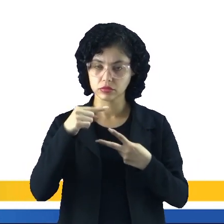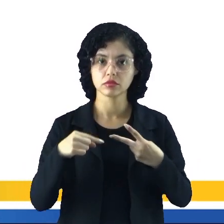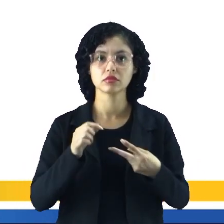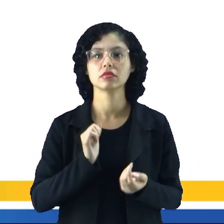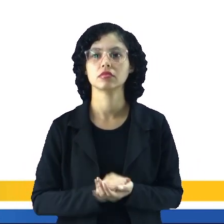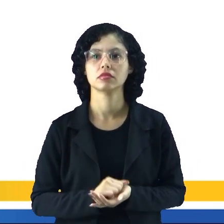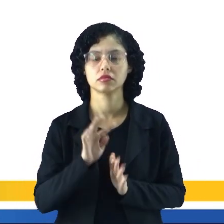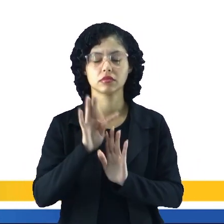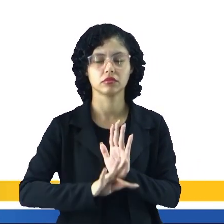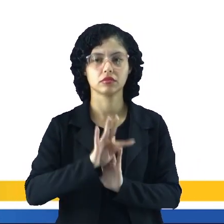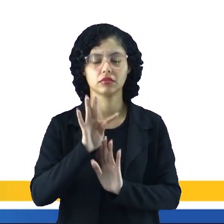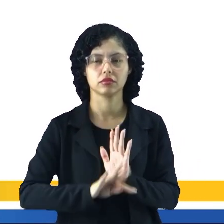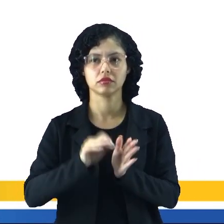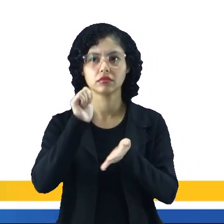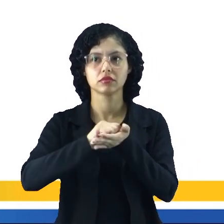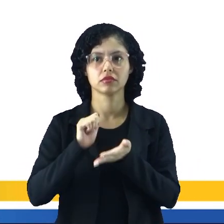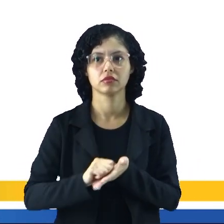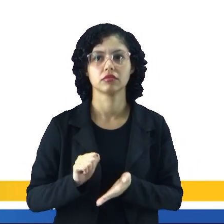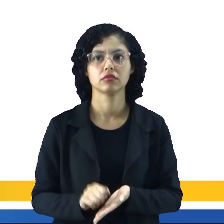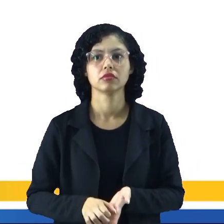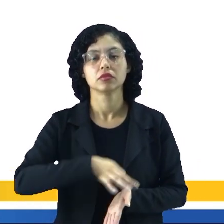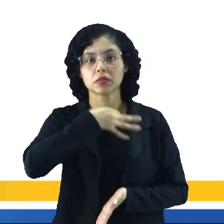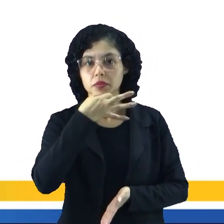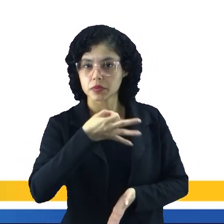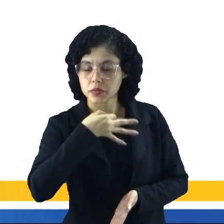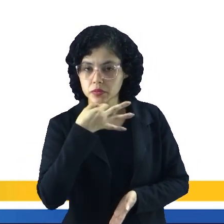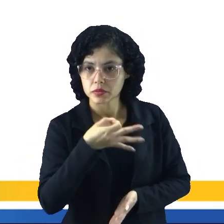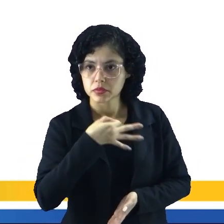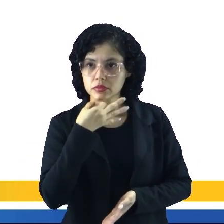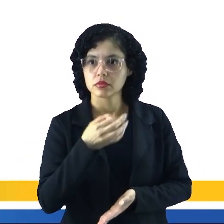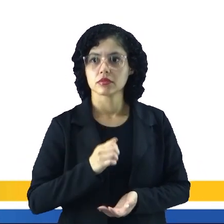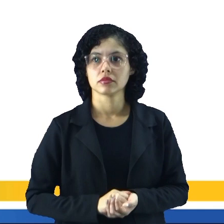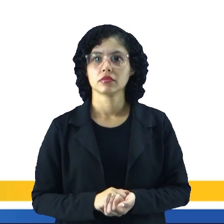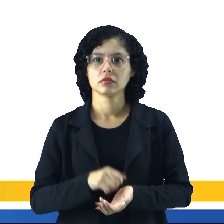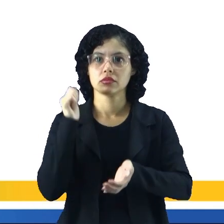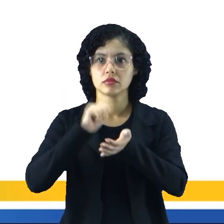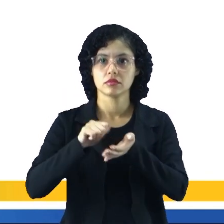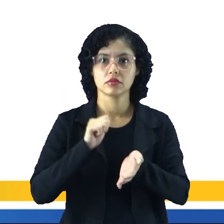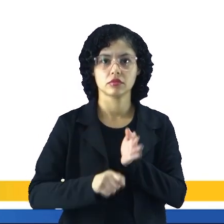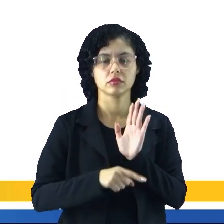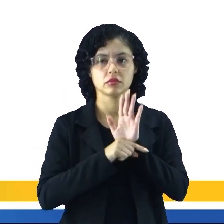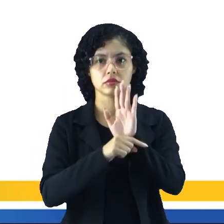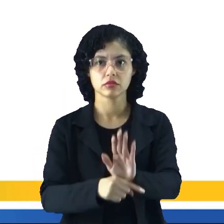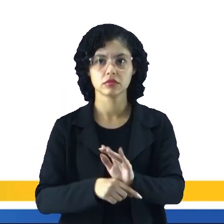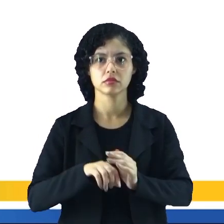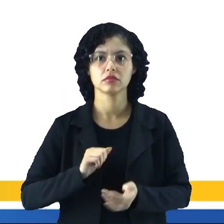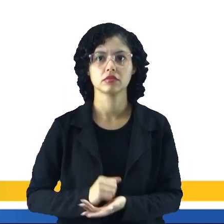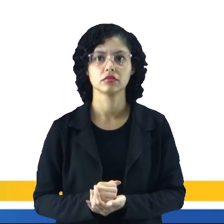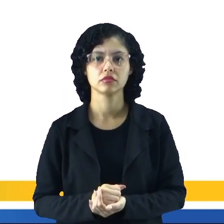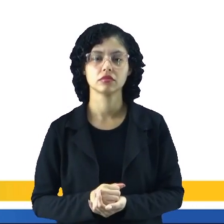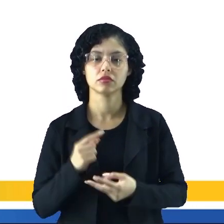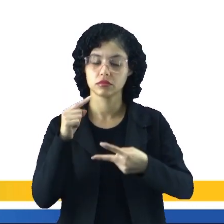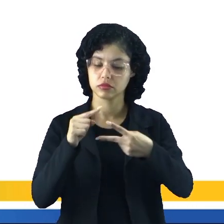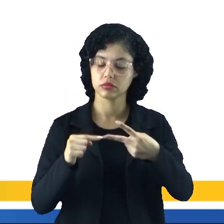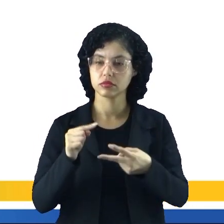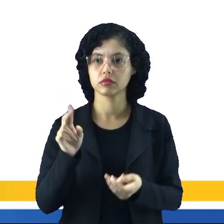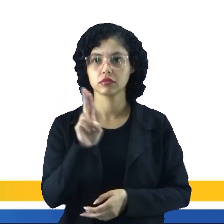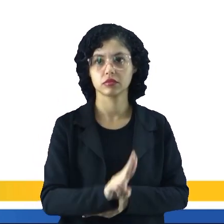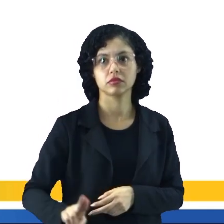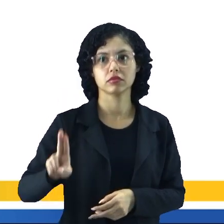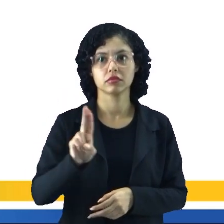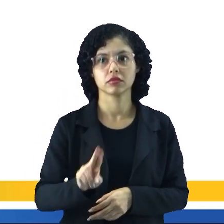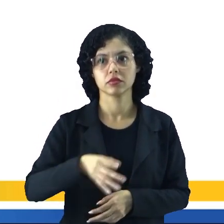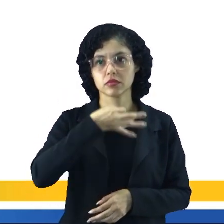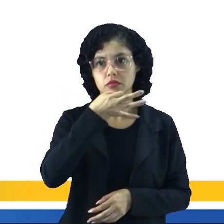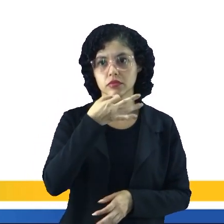tipos né de textos dissertativos o dissertativo-argumentativo e o dissertativo expositivo Ambos